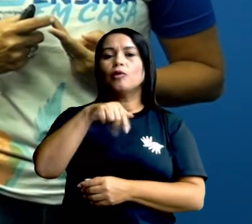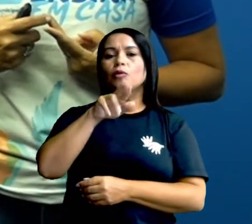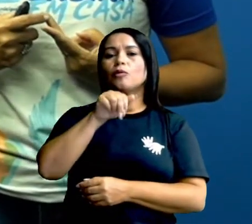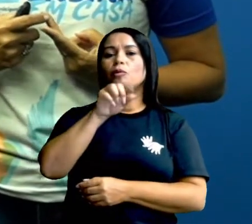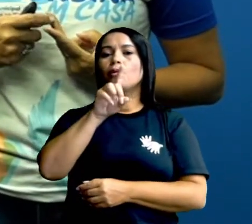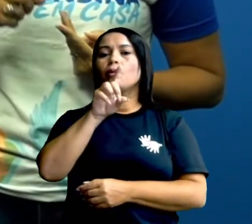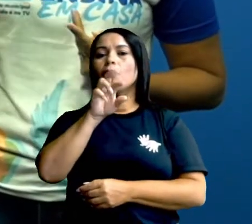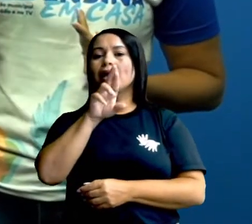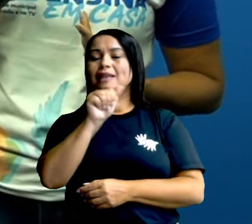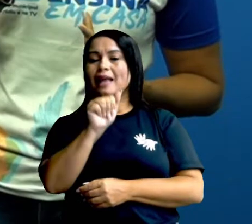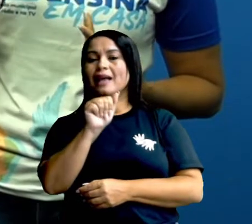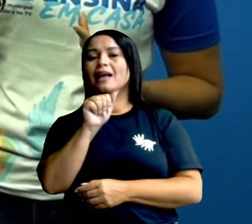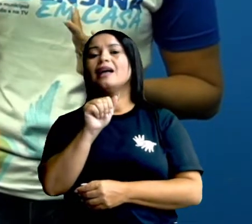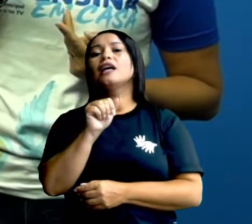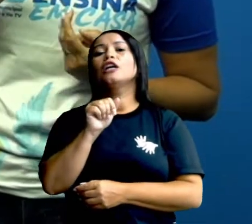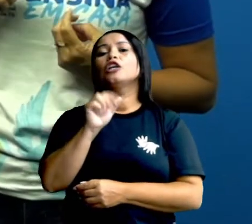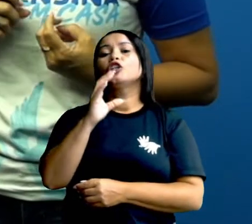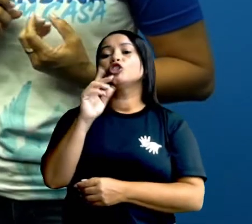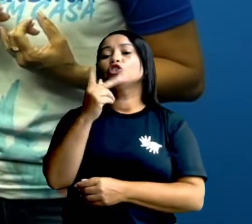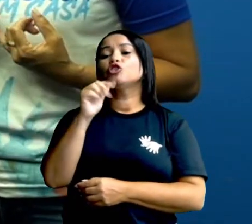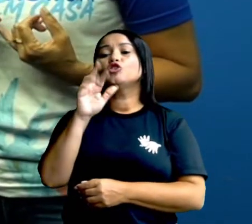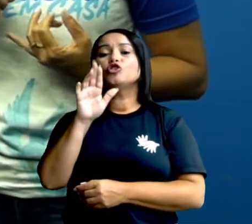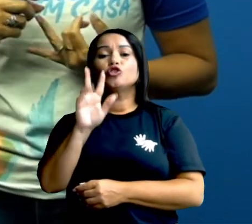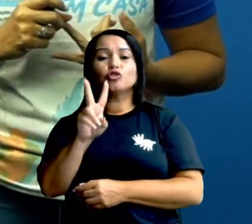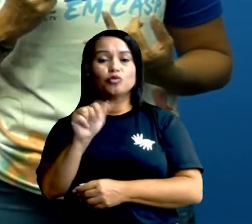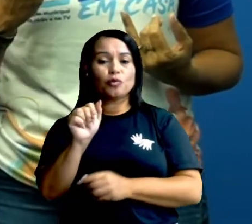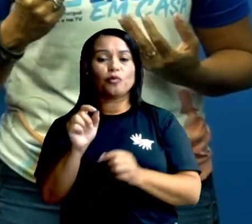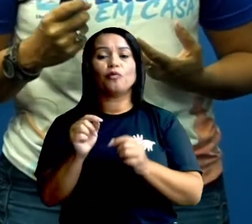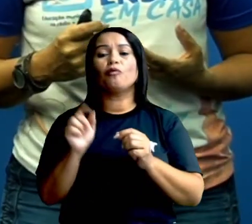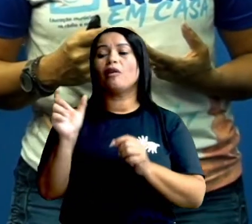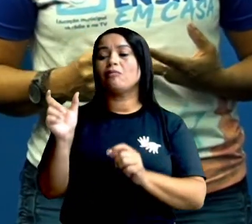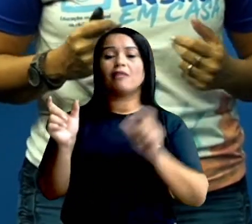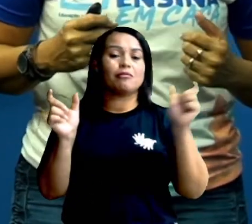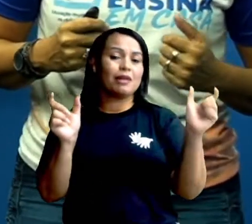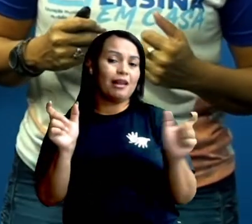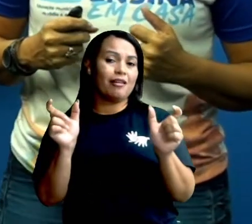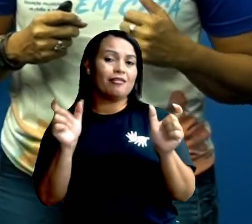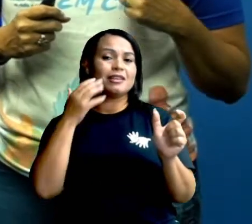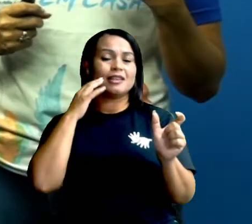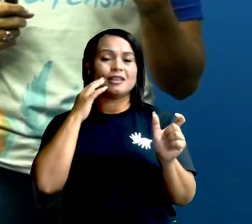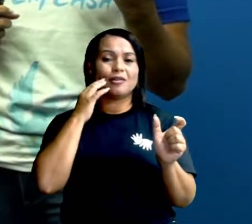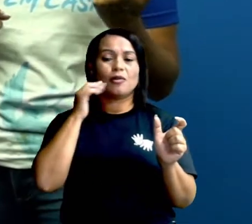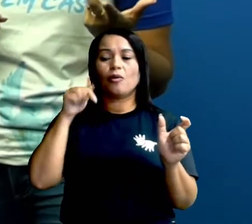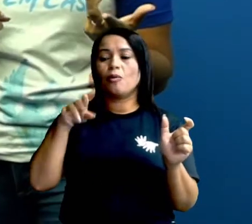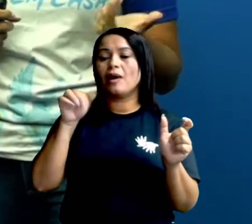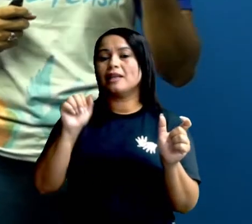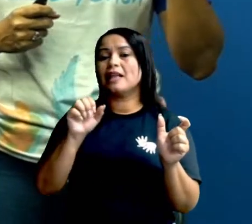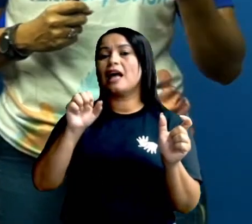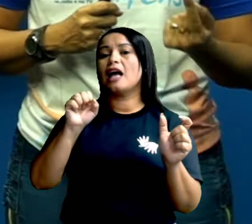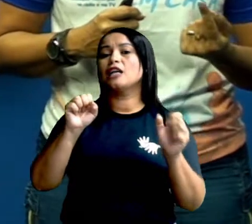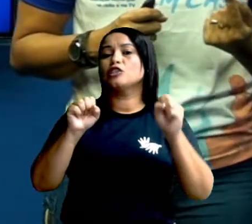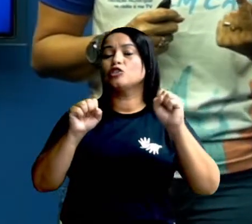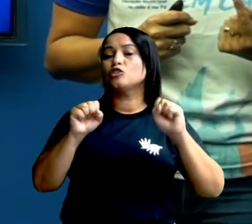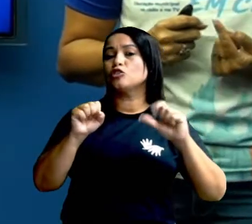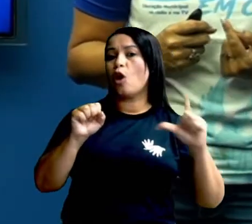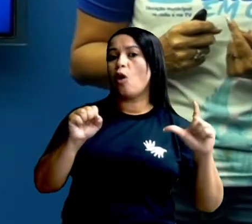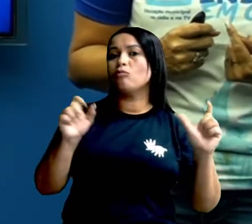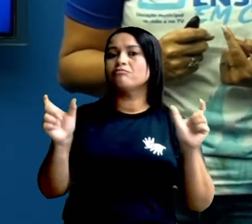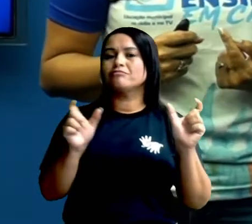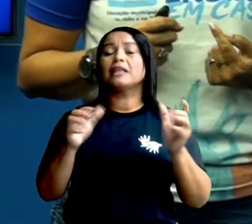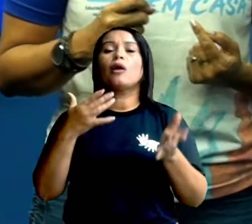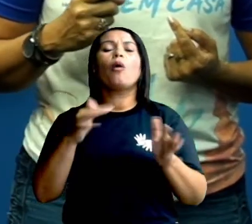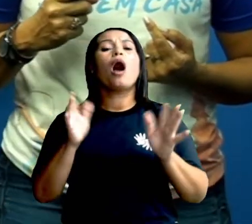guarda-chuva, tá? E é separado pelo hífen. Guarda-roupa, guarda-sol. Os substantivos simples, uma